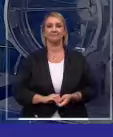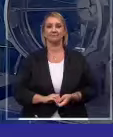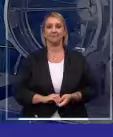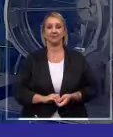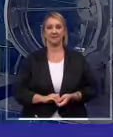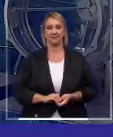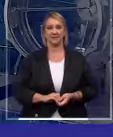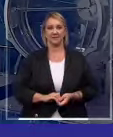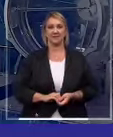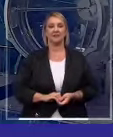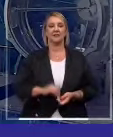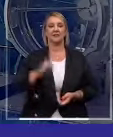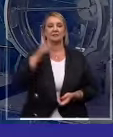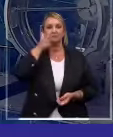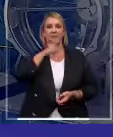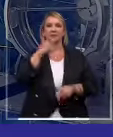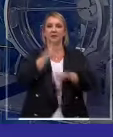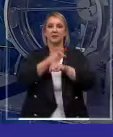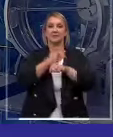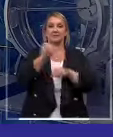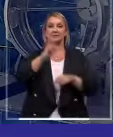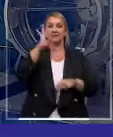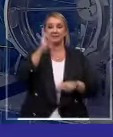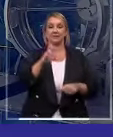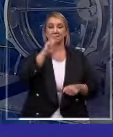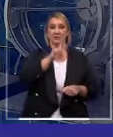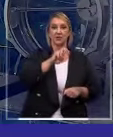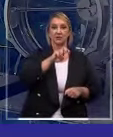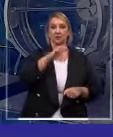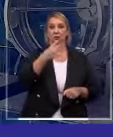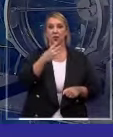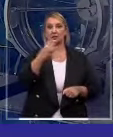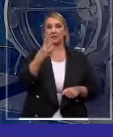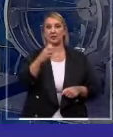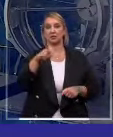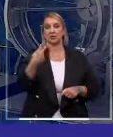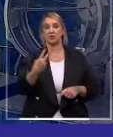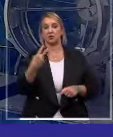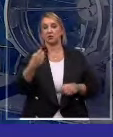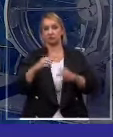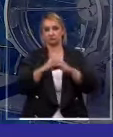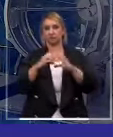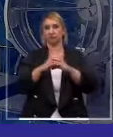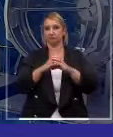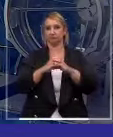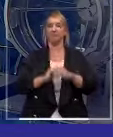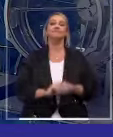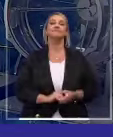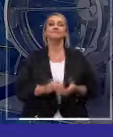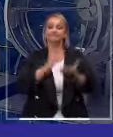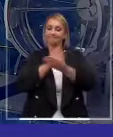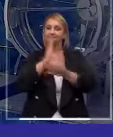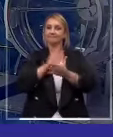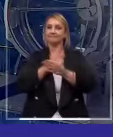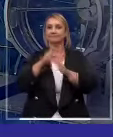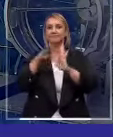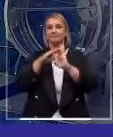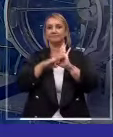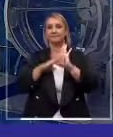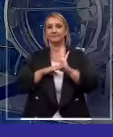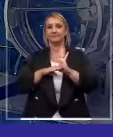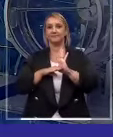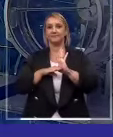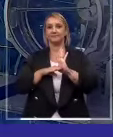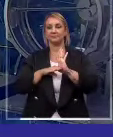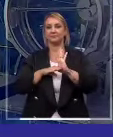E lembrando que você leva prêmios se acertar 5, 4, 3 ou 2 números. E para validar todos